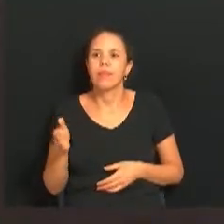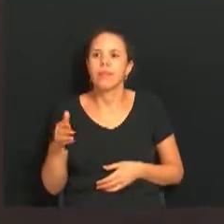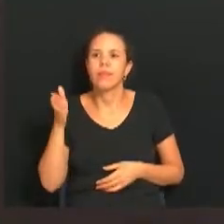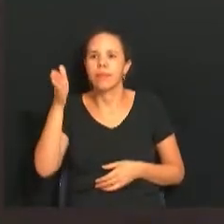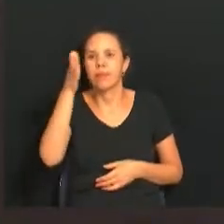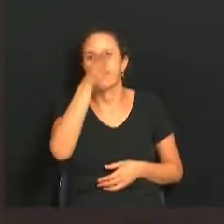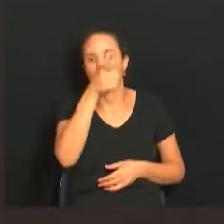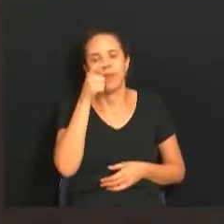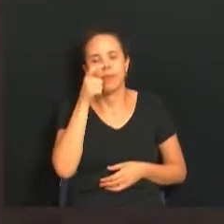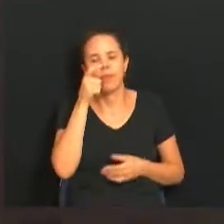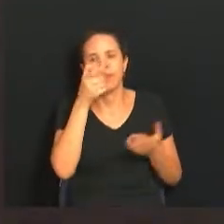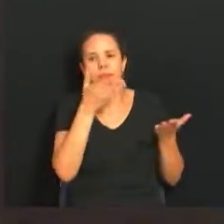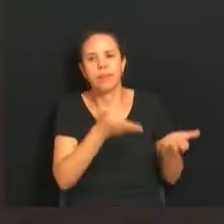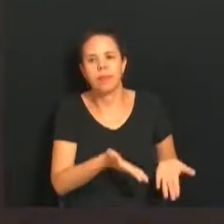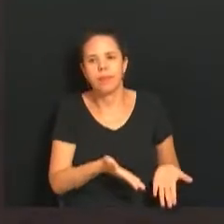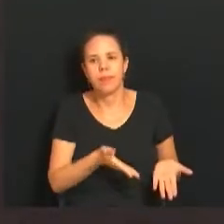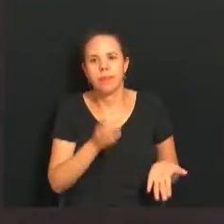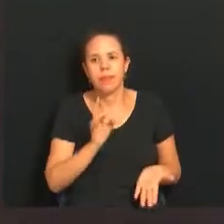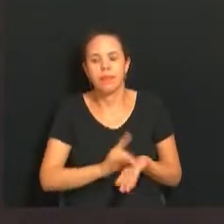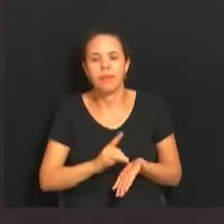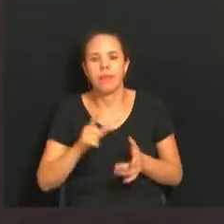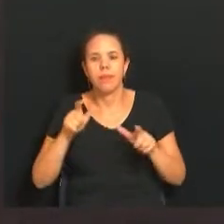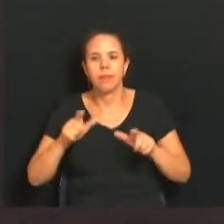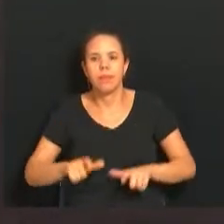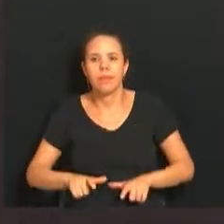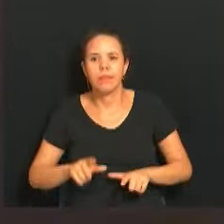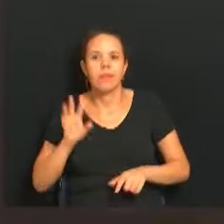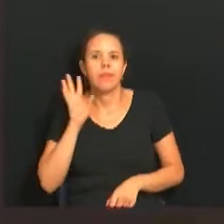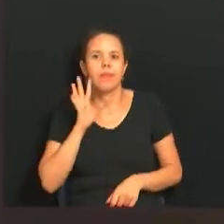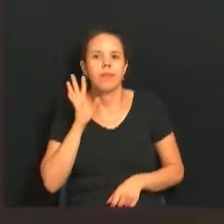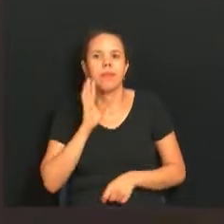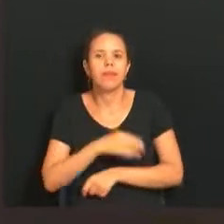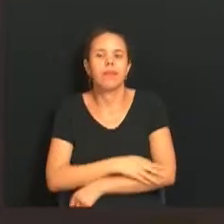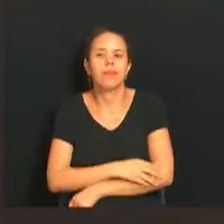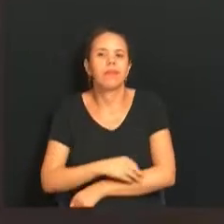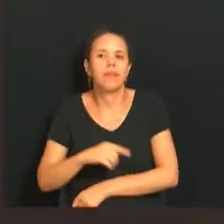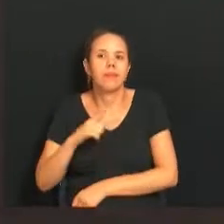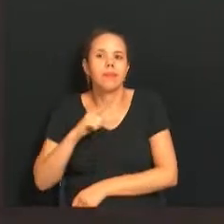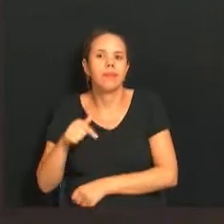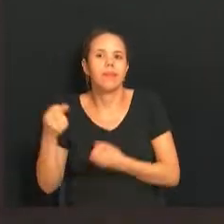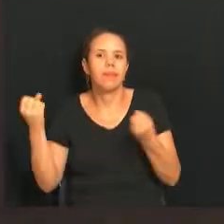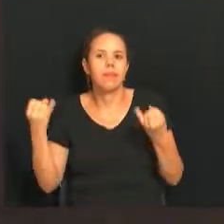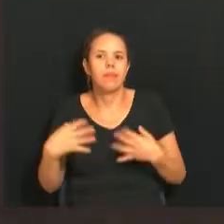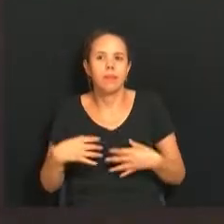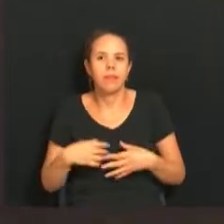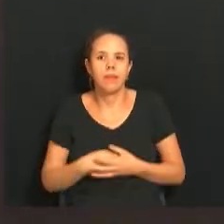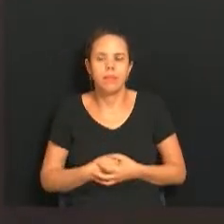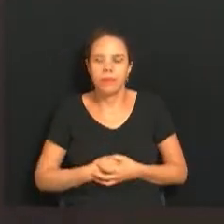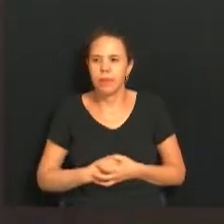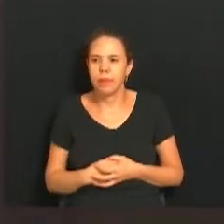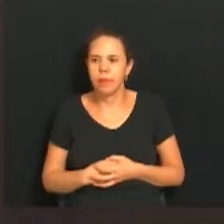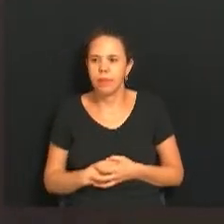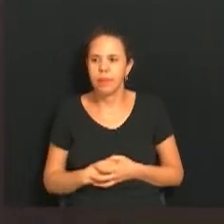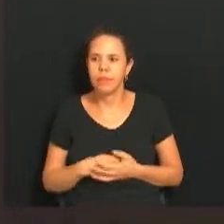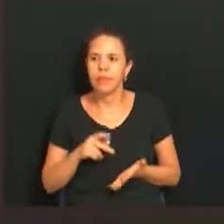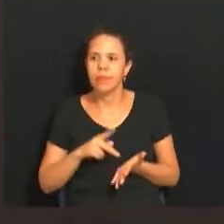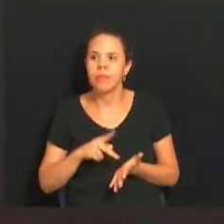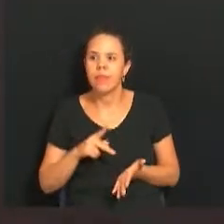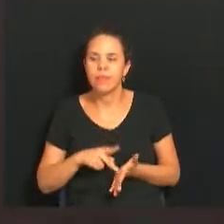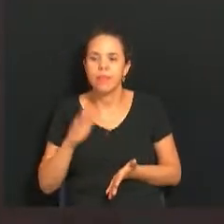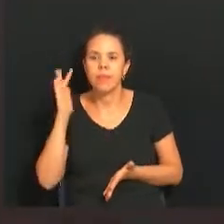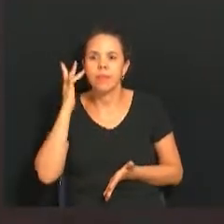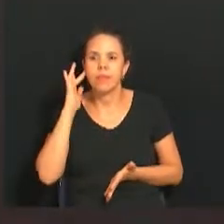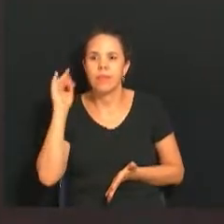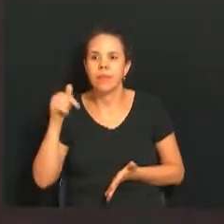por aqui, viu que realmente é um ambiente muito bacana. O que tem por aqui? Conta pra gente, Paraná. Na verdade, assim, eu acho que aqui